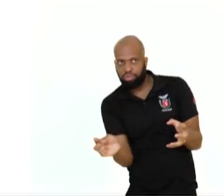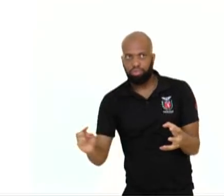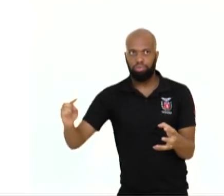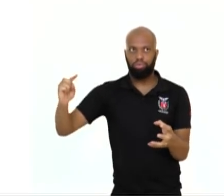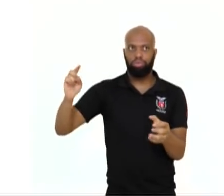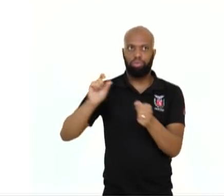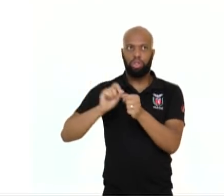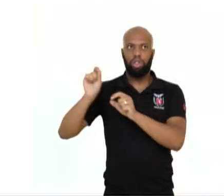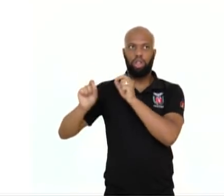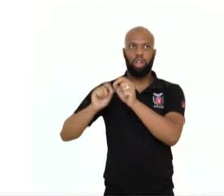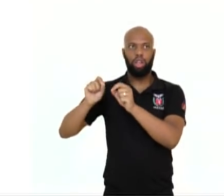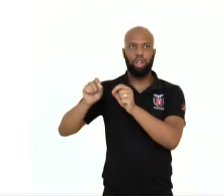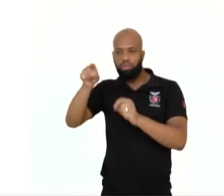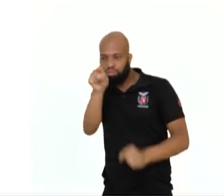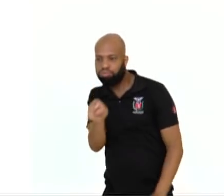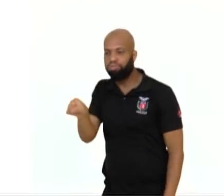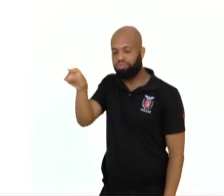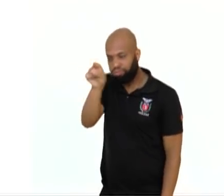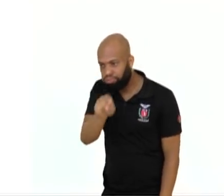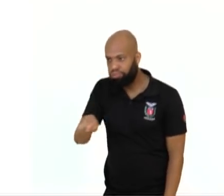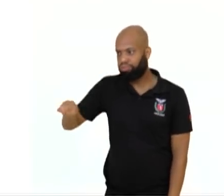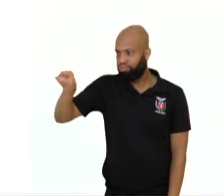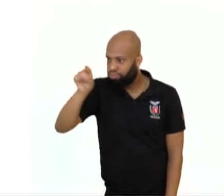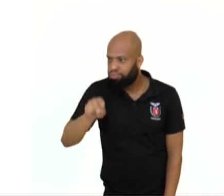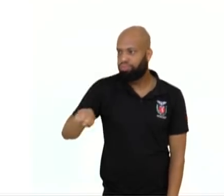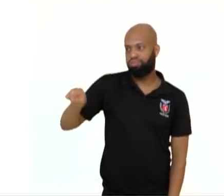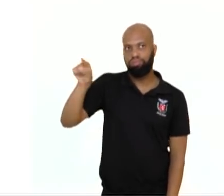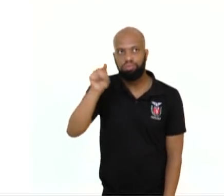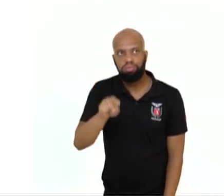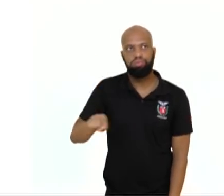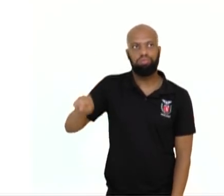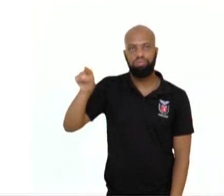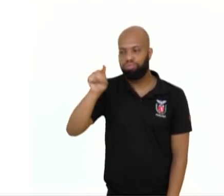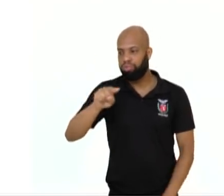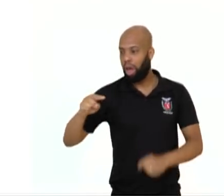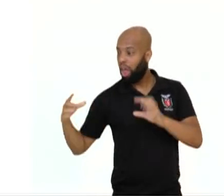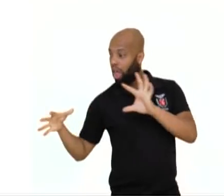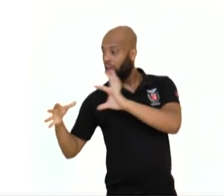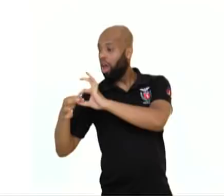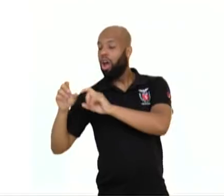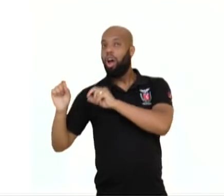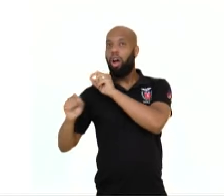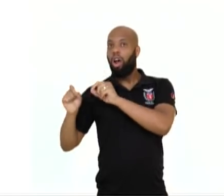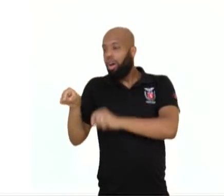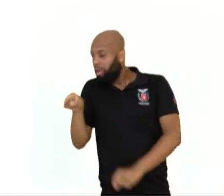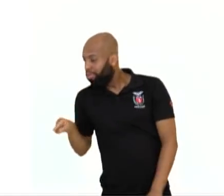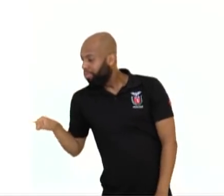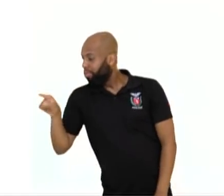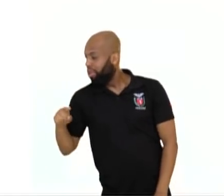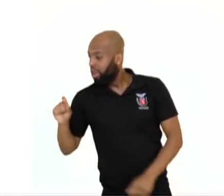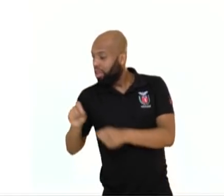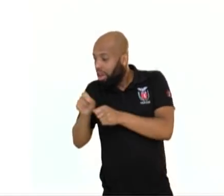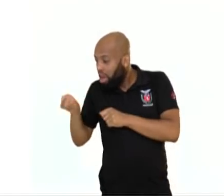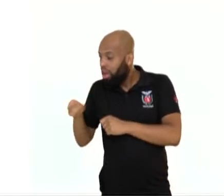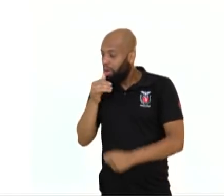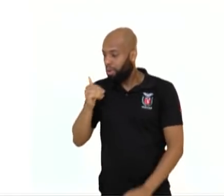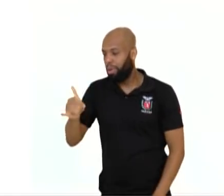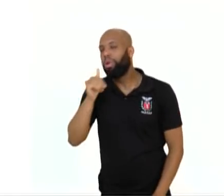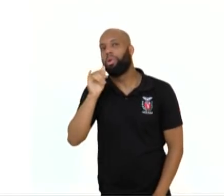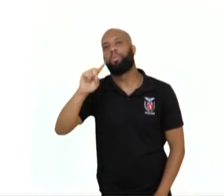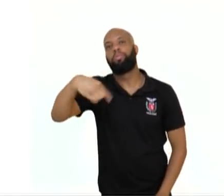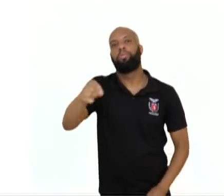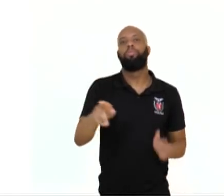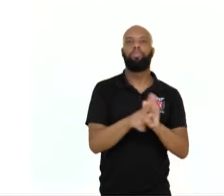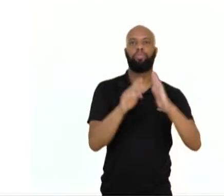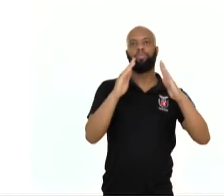está conectada aqui a um gerador. O movimento da turbina vai gerar energia elétrica no gerador, que vai ser transmitida depois para